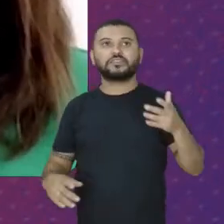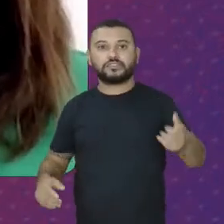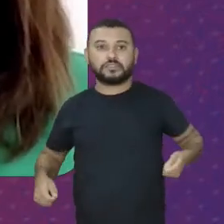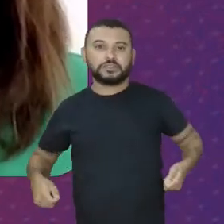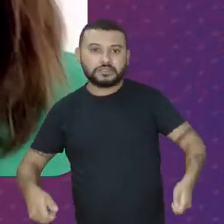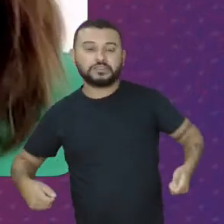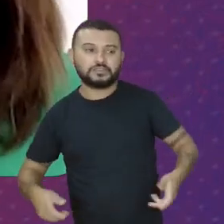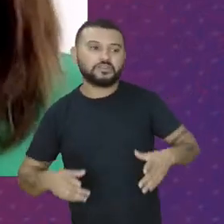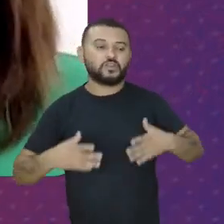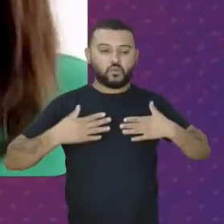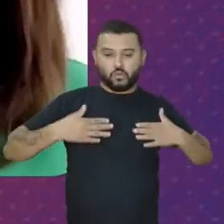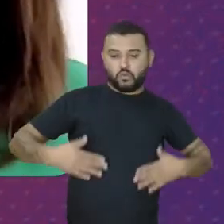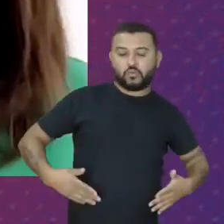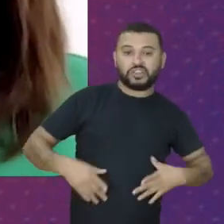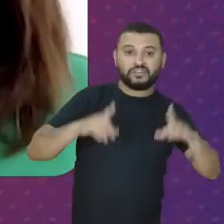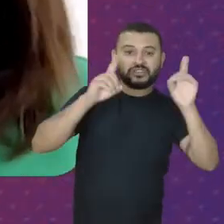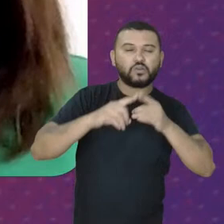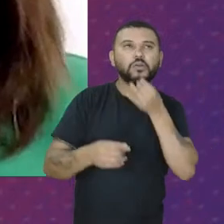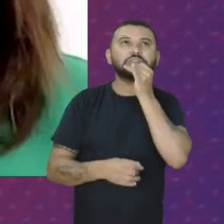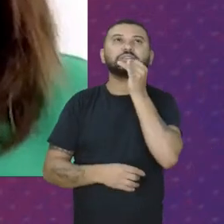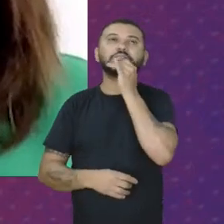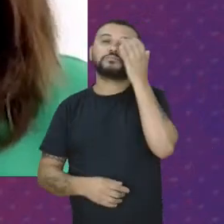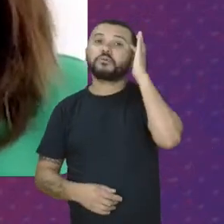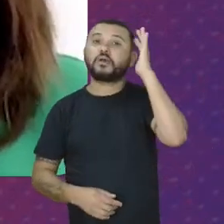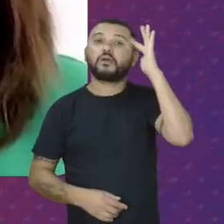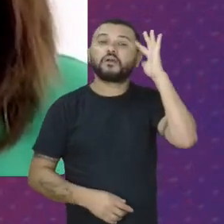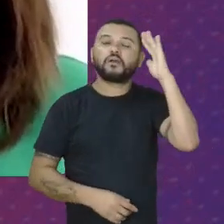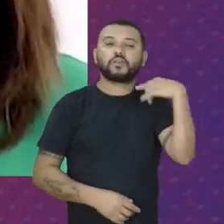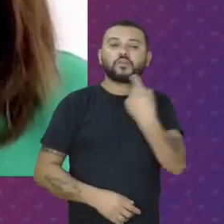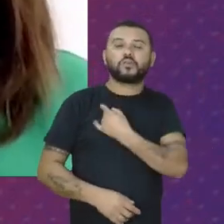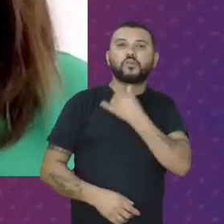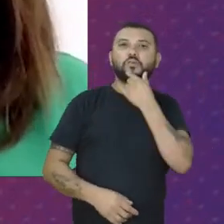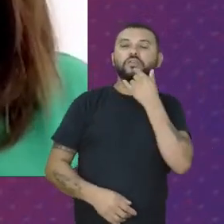física, né? Vocês imaginem para